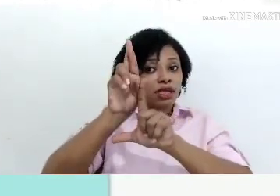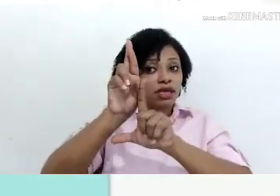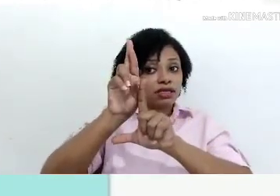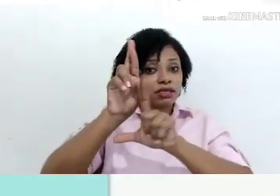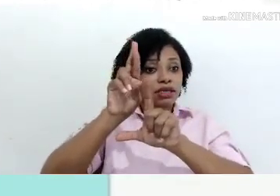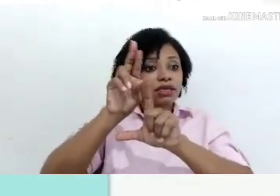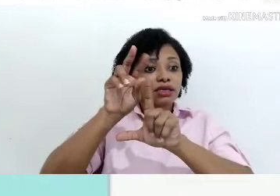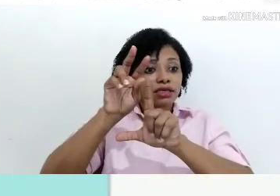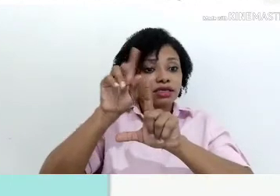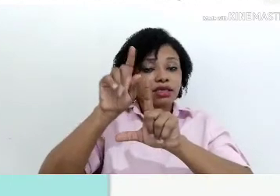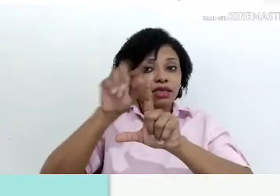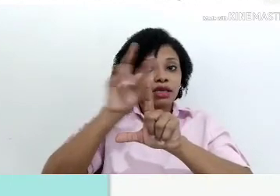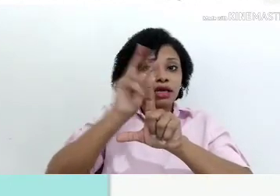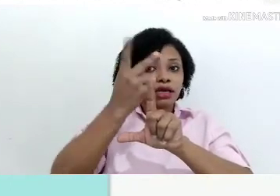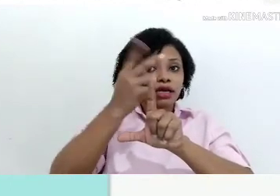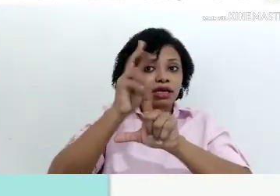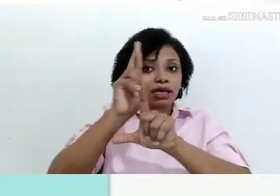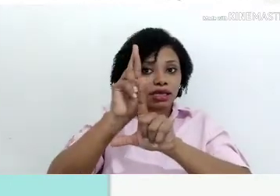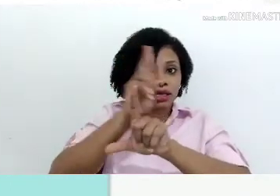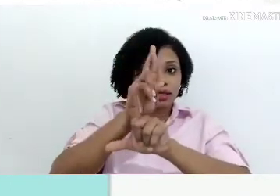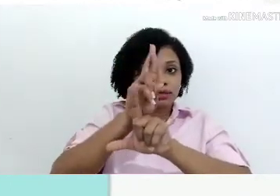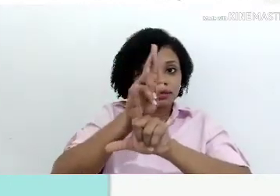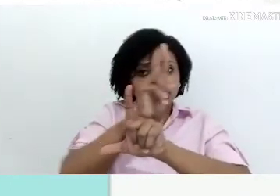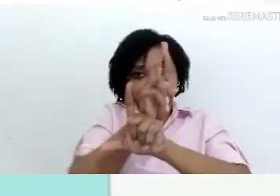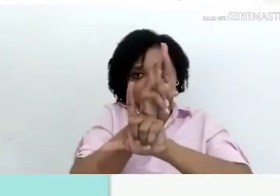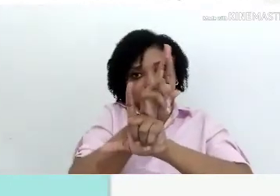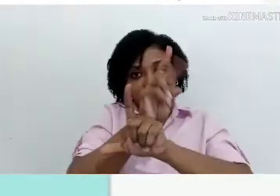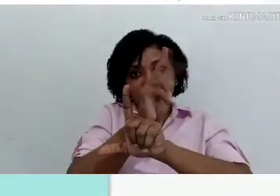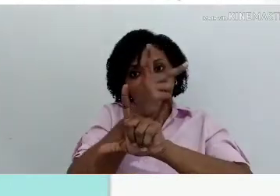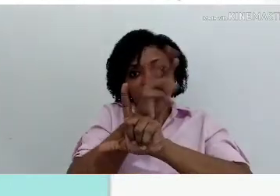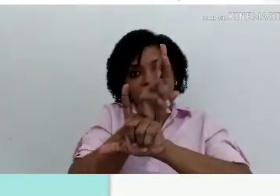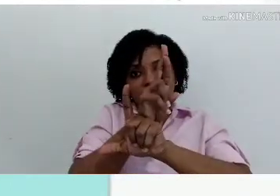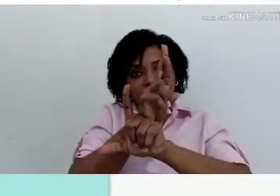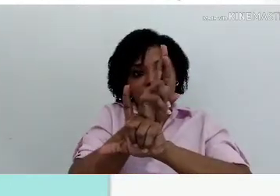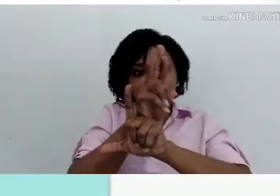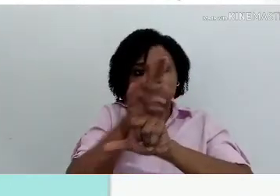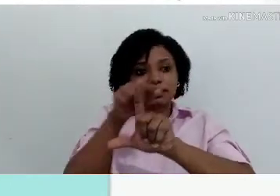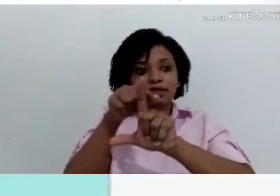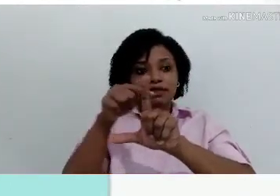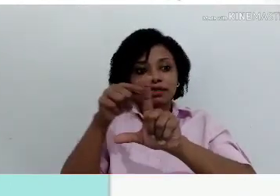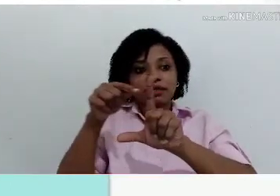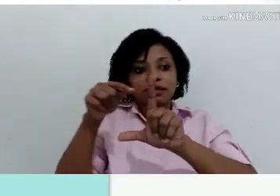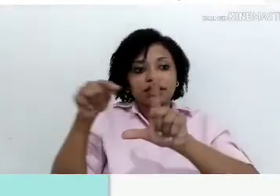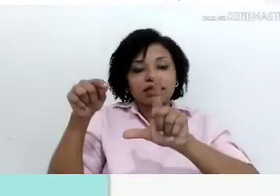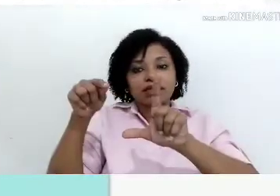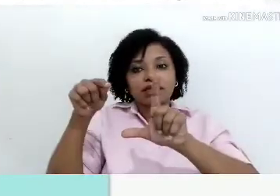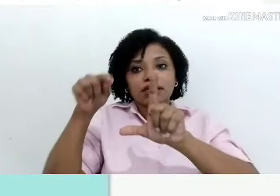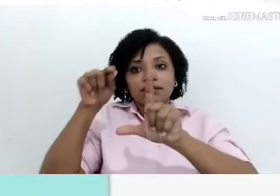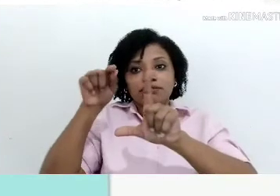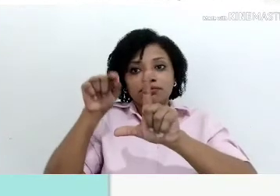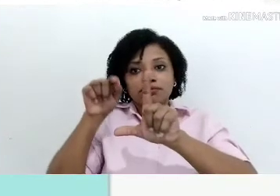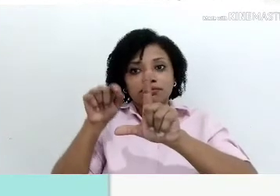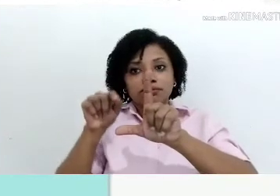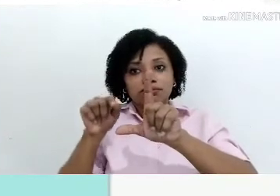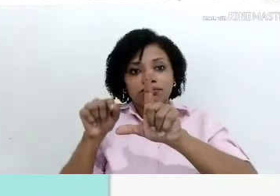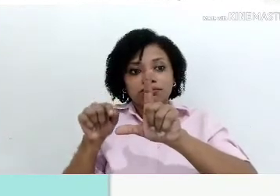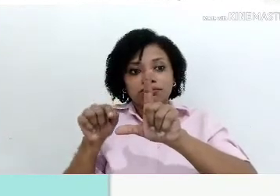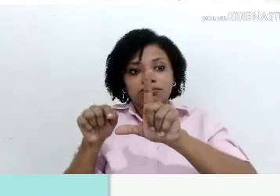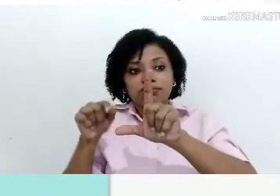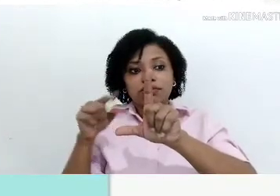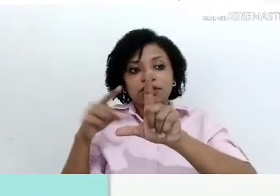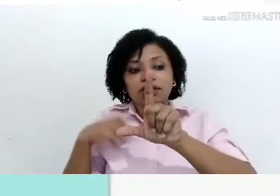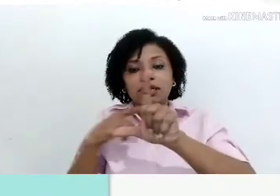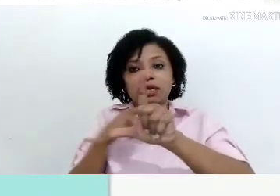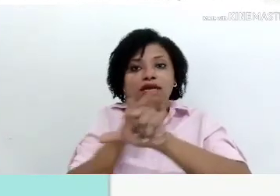reagentes é alta, comparada à entalpia dos produtos. Olha aqui, pessoal, a entalpia dos produtos é bem mais baixo no gráfico, tá? Isso